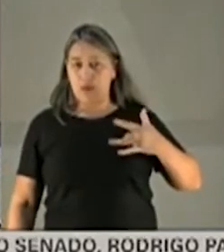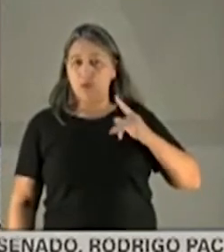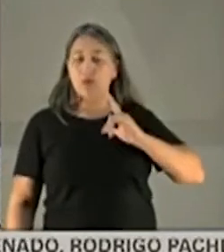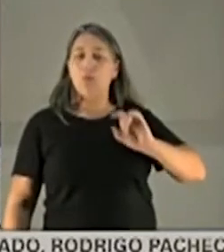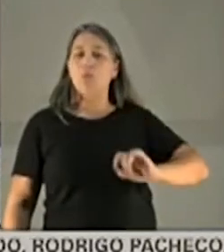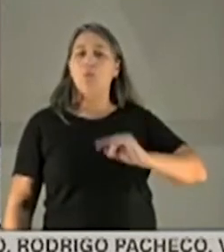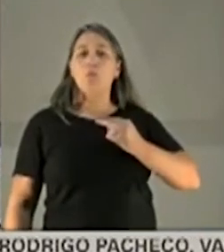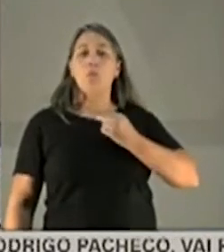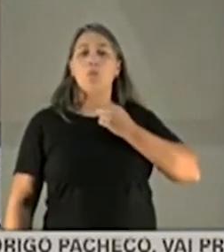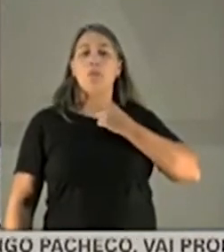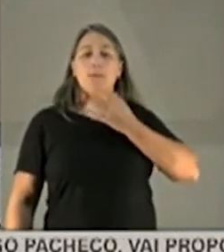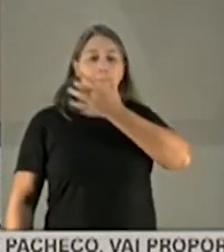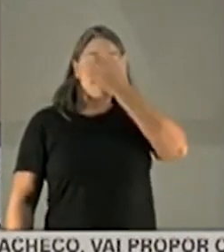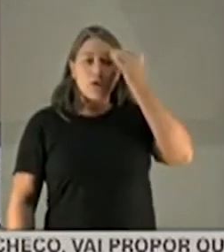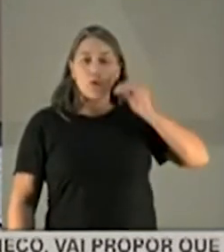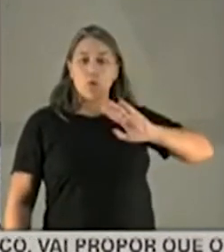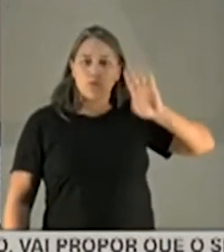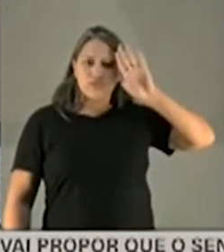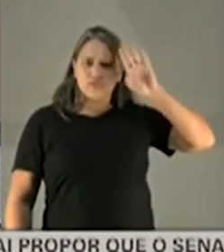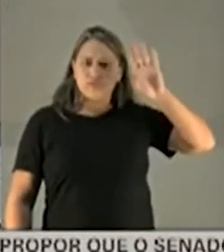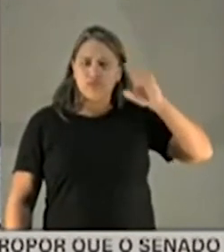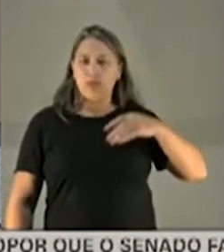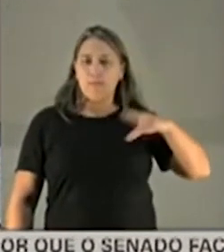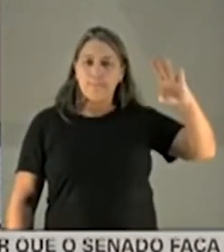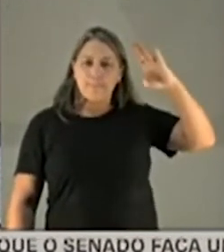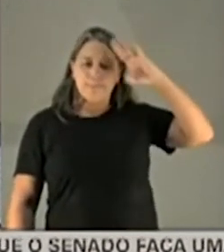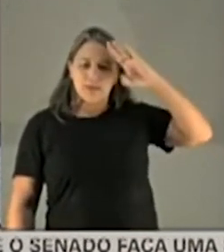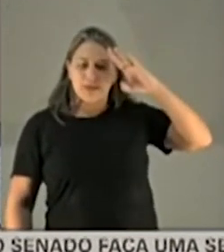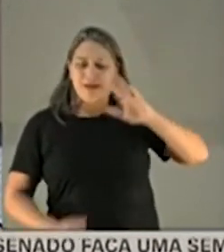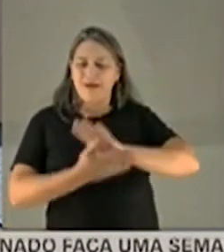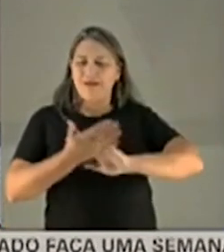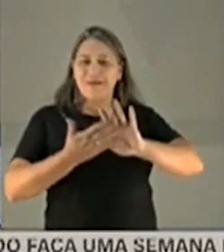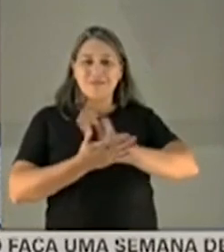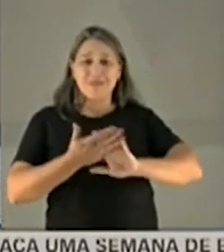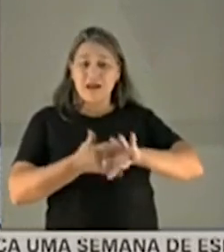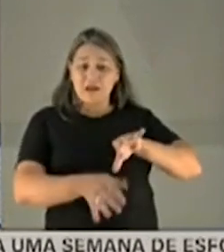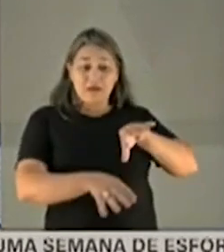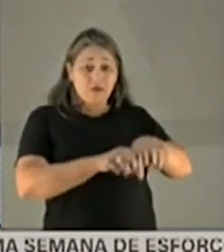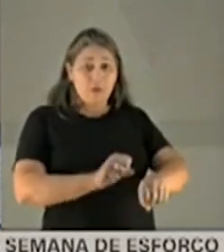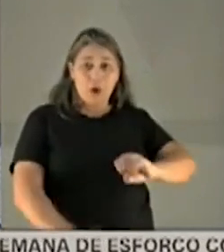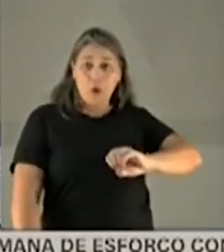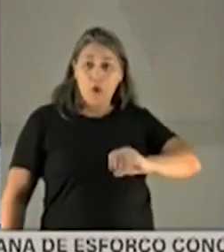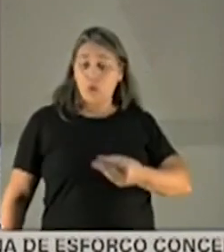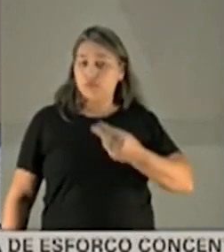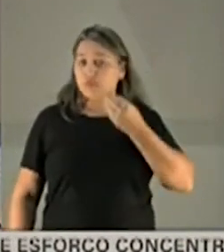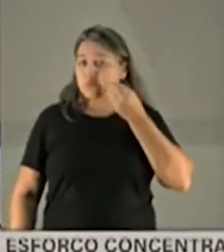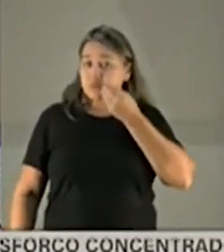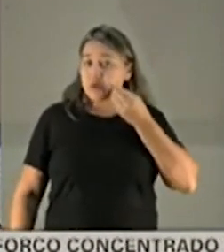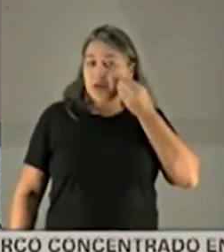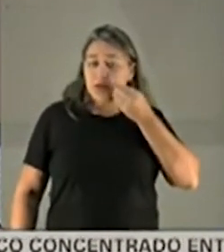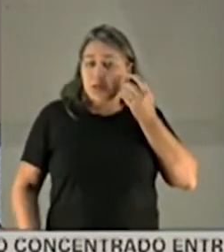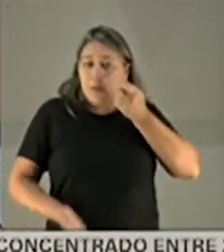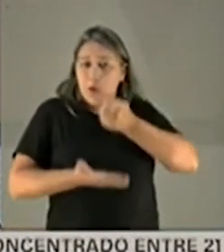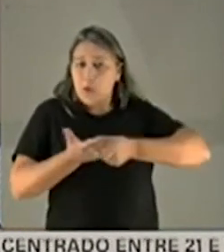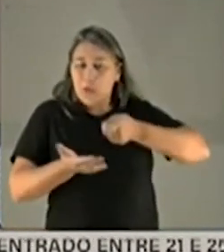por militares sem nenhuma formação ou experiência para o cumprimento